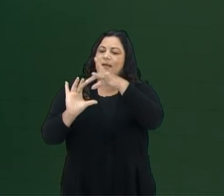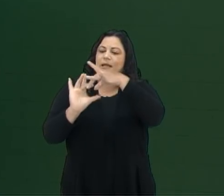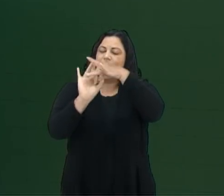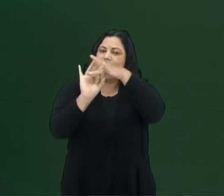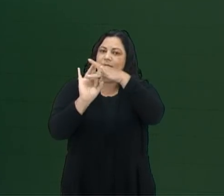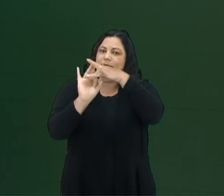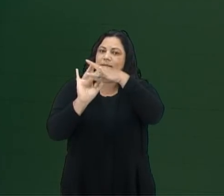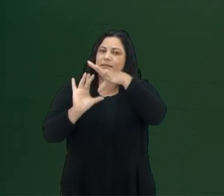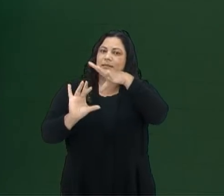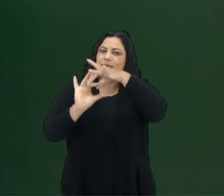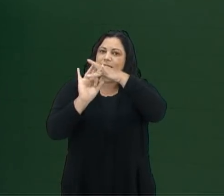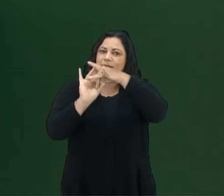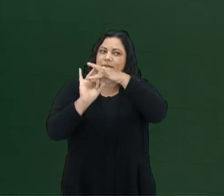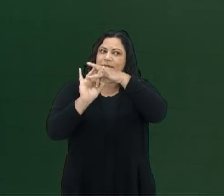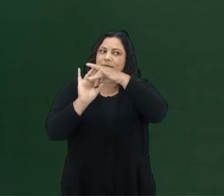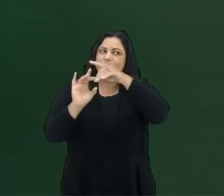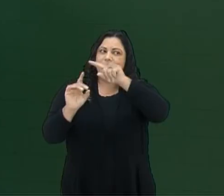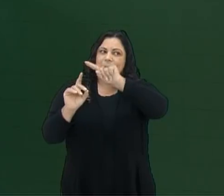AB,